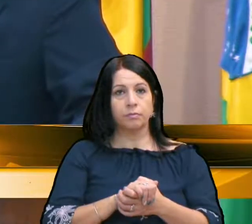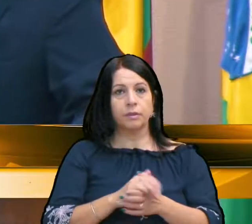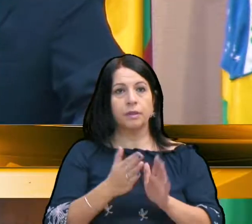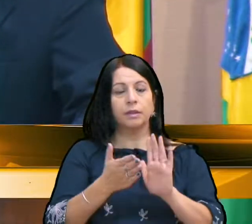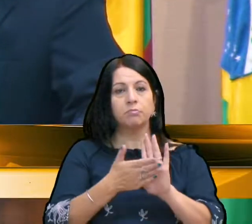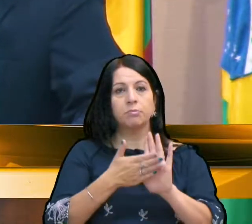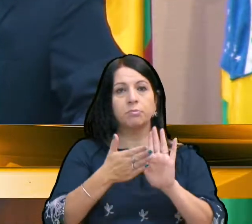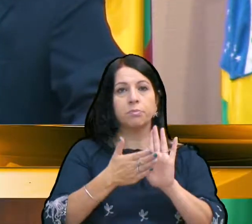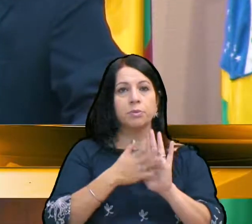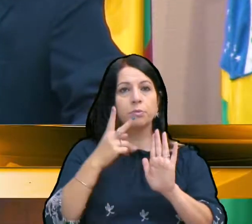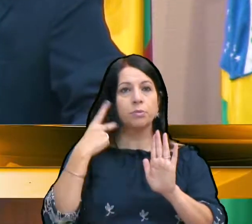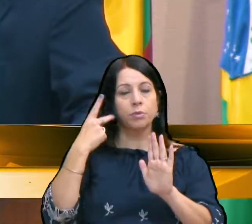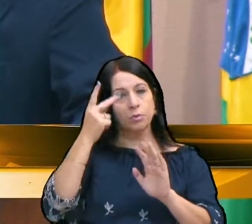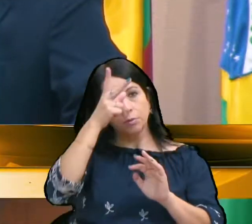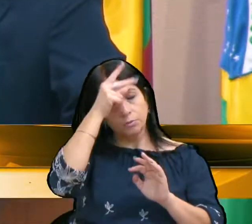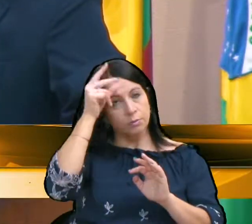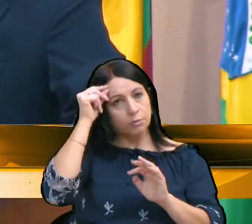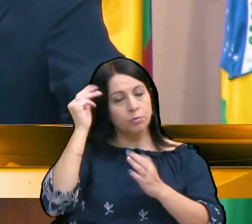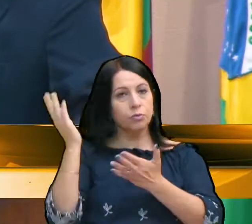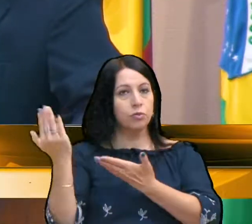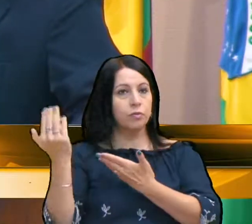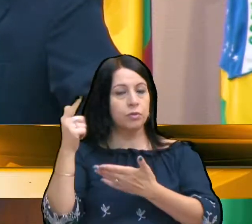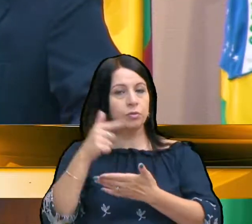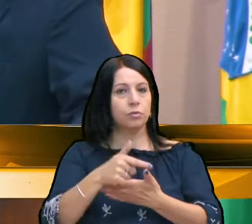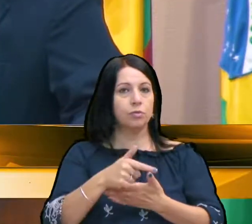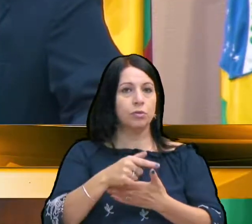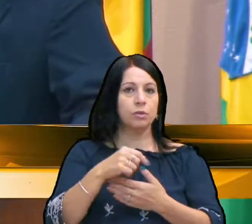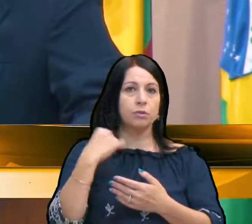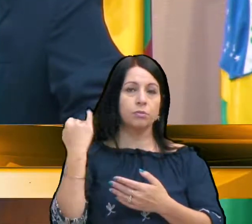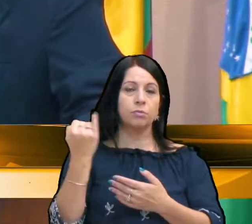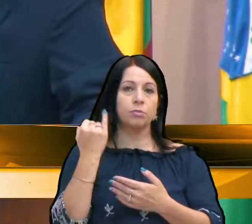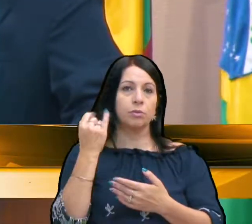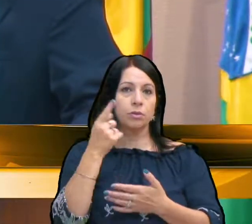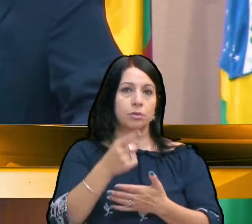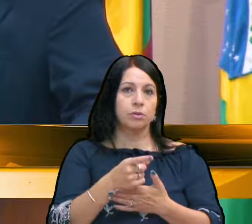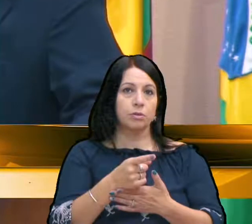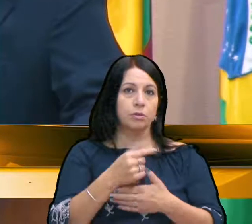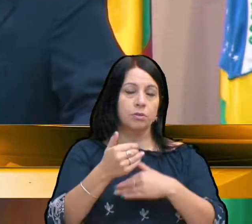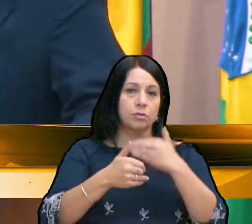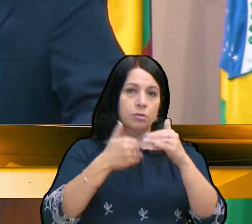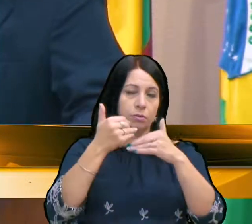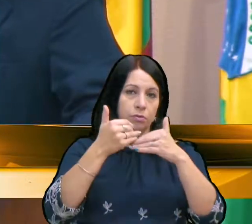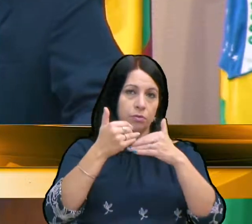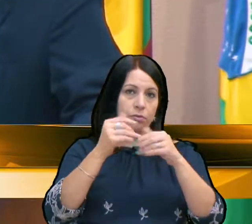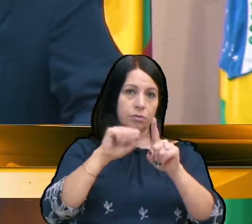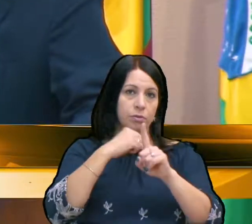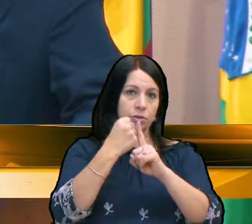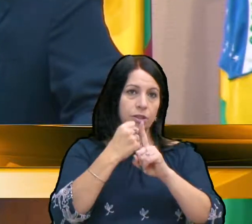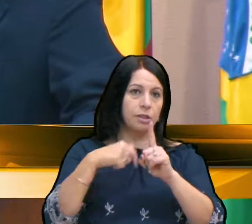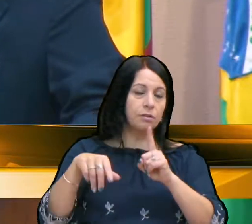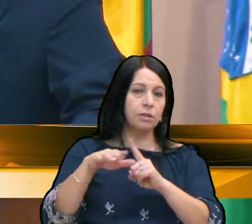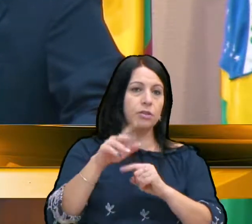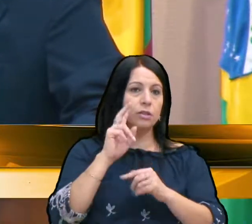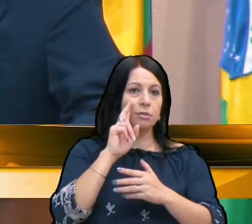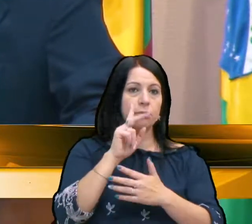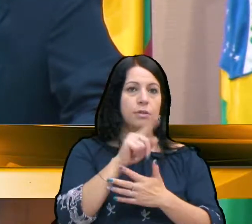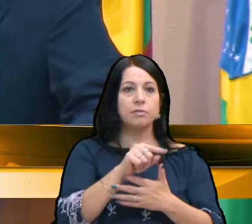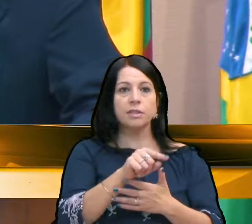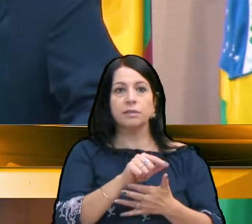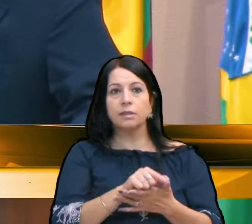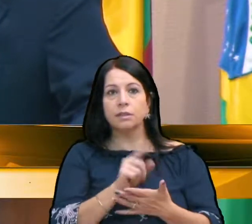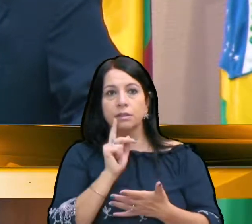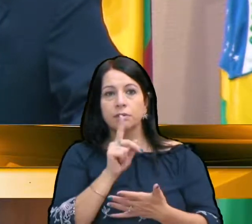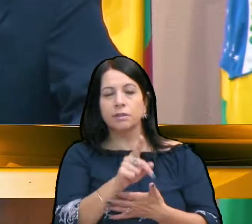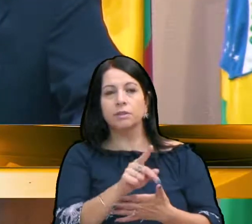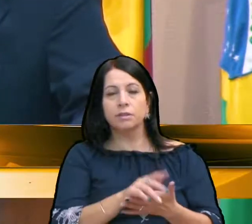é as pautas das políticas públicas de juventude, que são fundamentais para o desenvolvimento da nossa sociedade. Cumprimentar também de